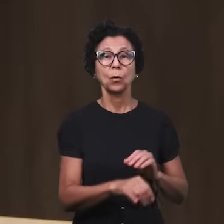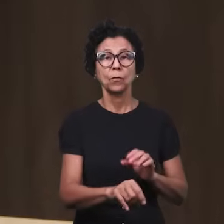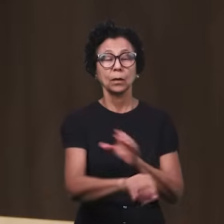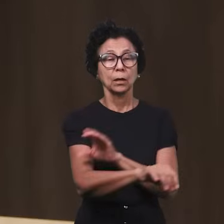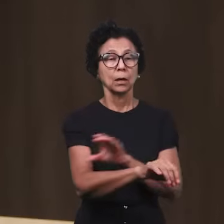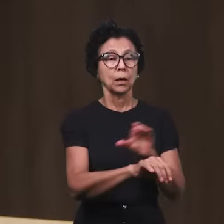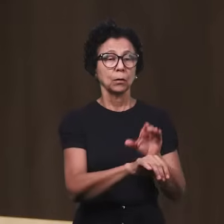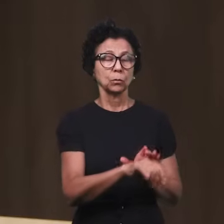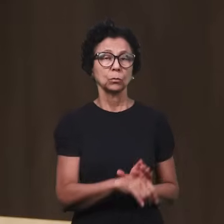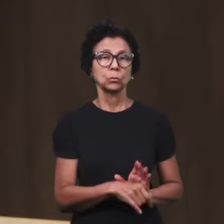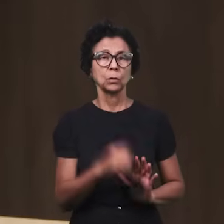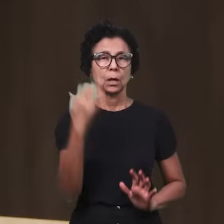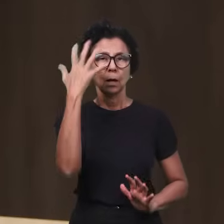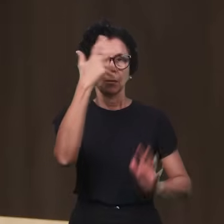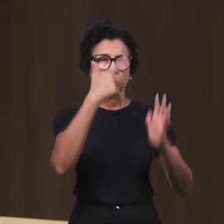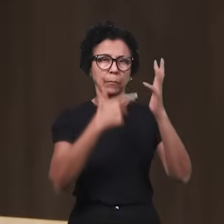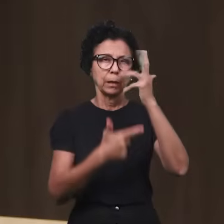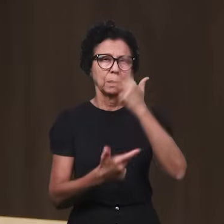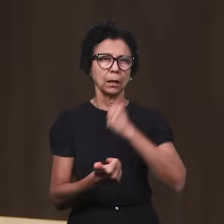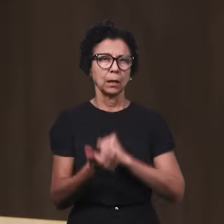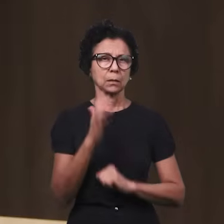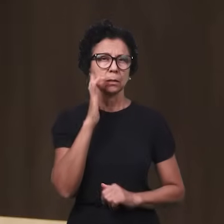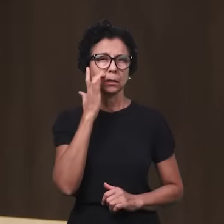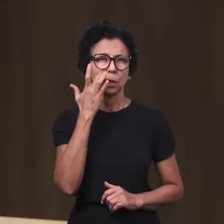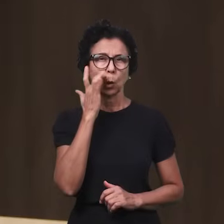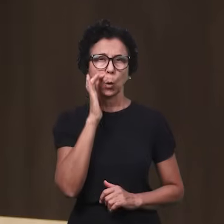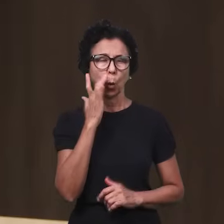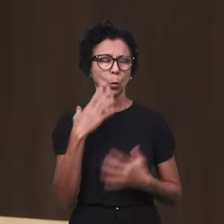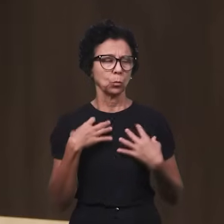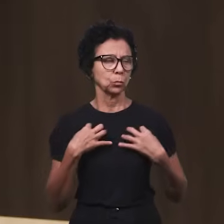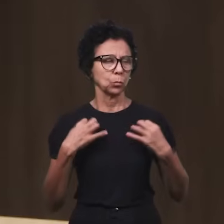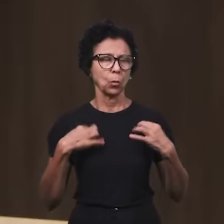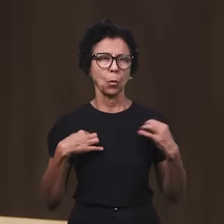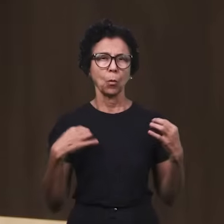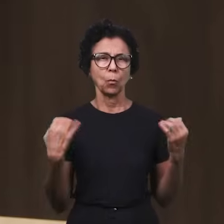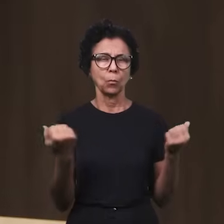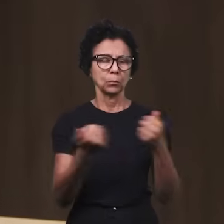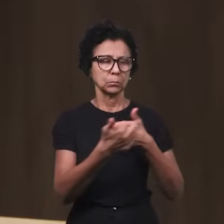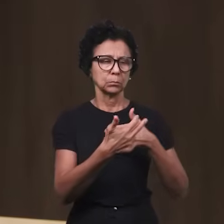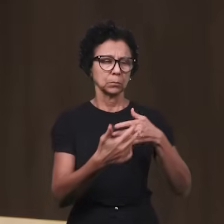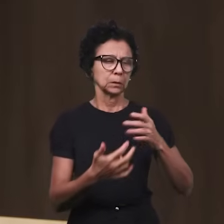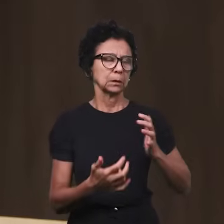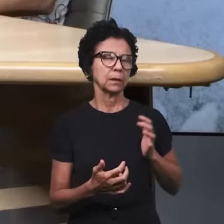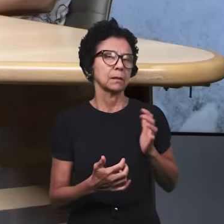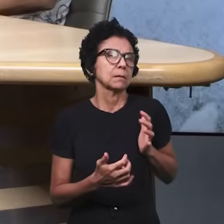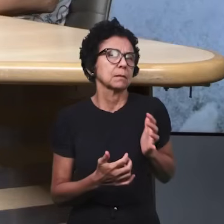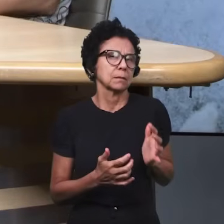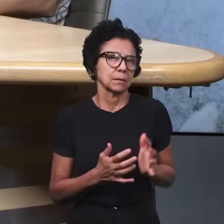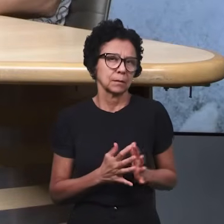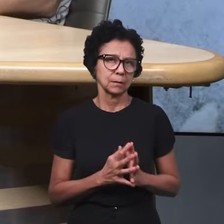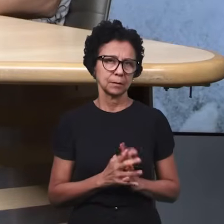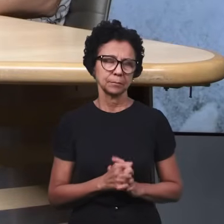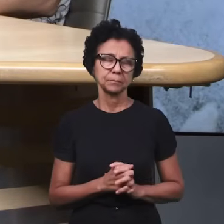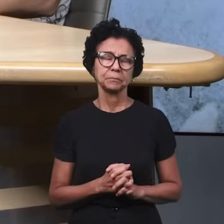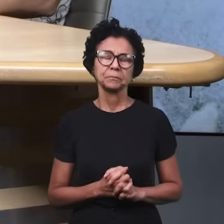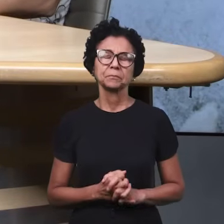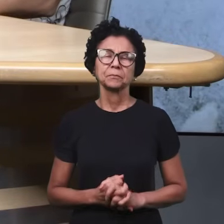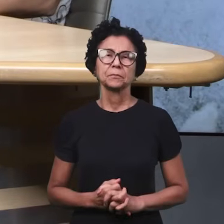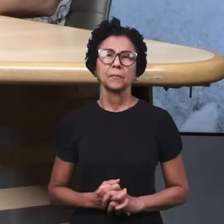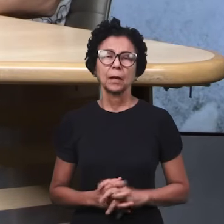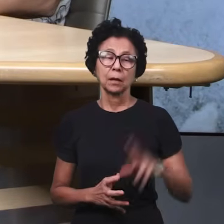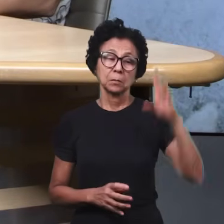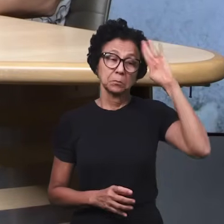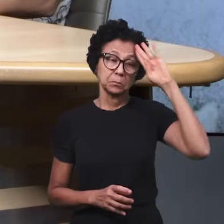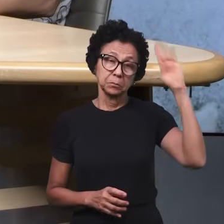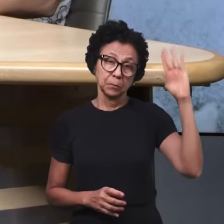externa e na exibição dos status social. Queridas, quando nós analisamos este